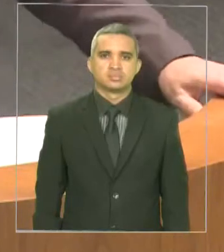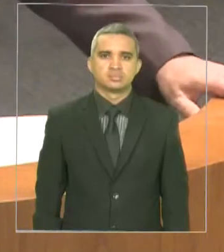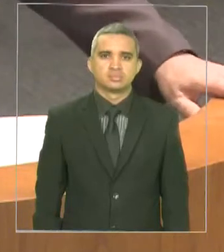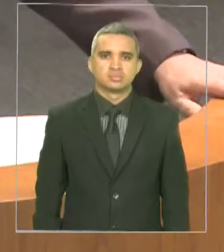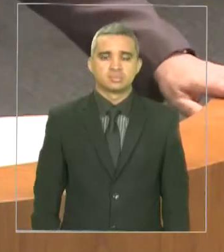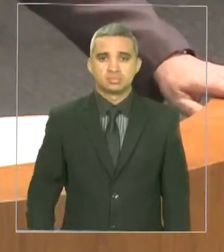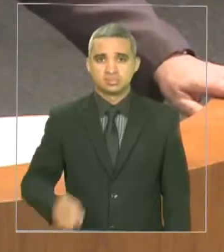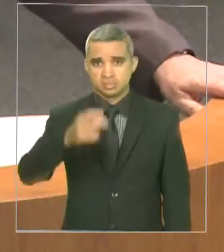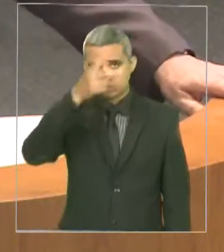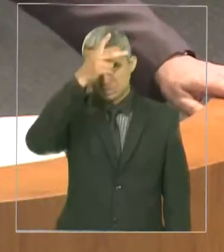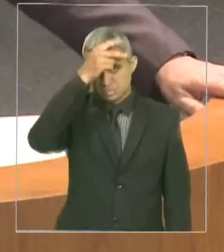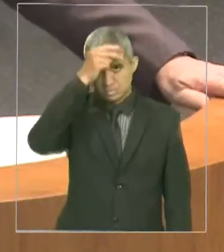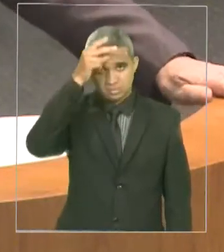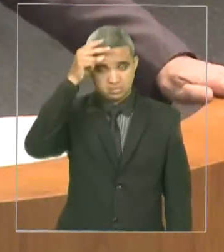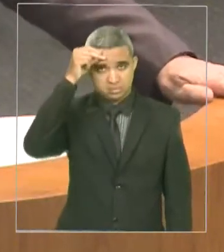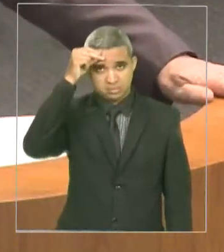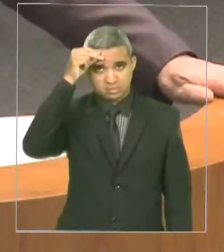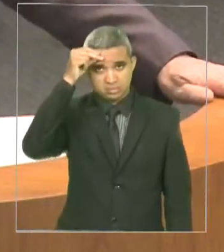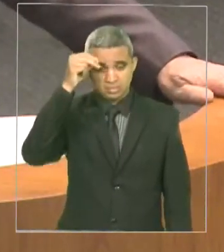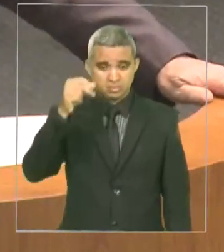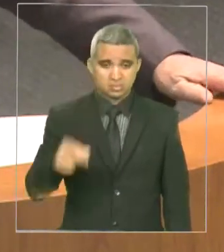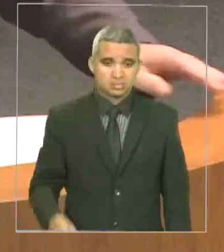O prefeito